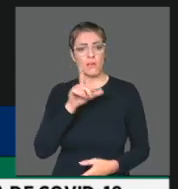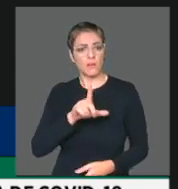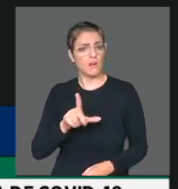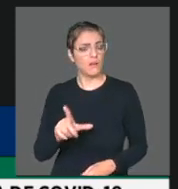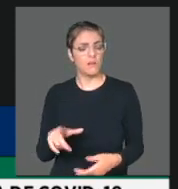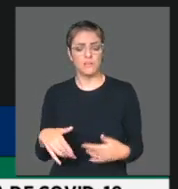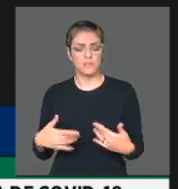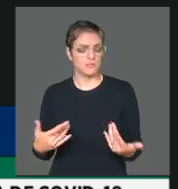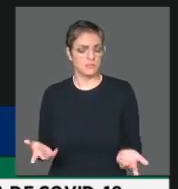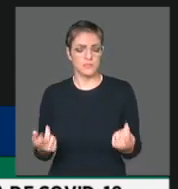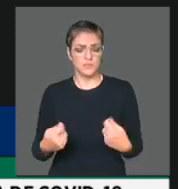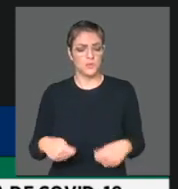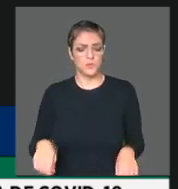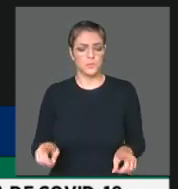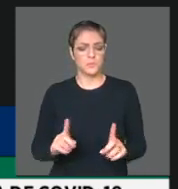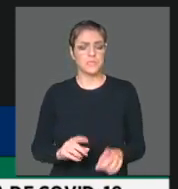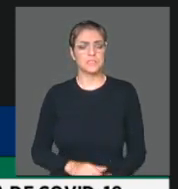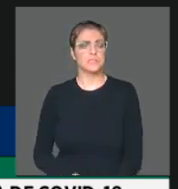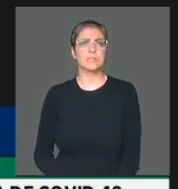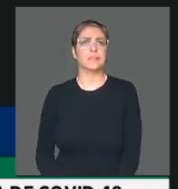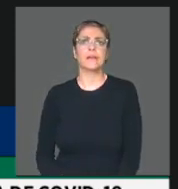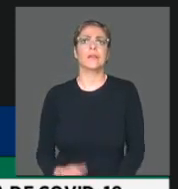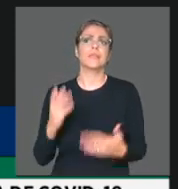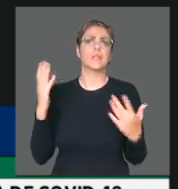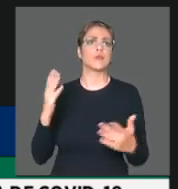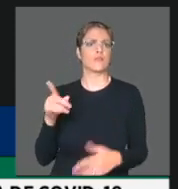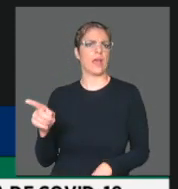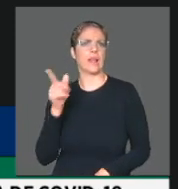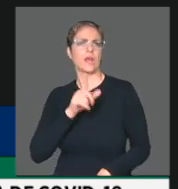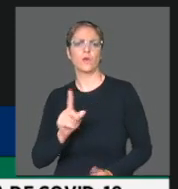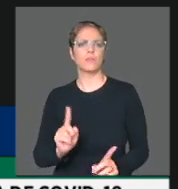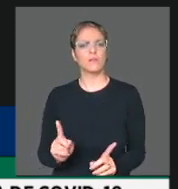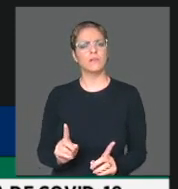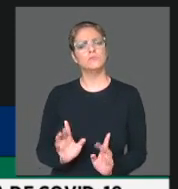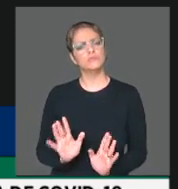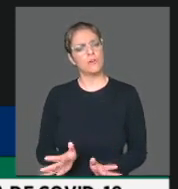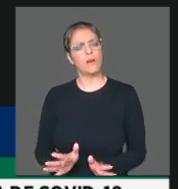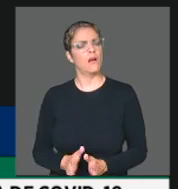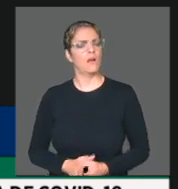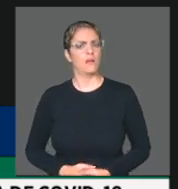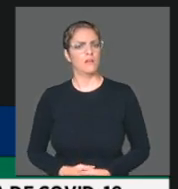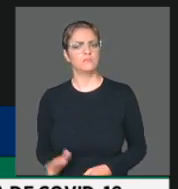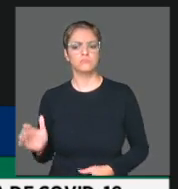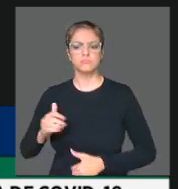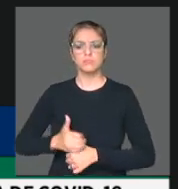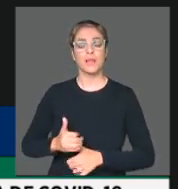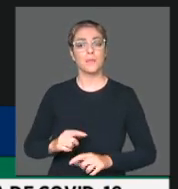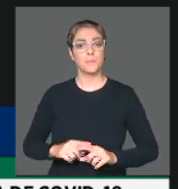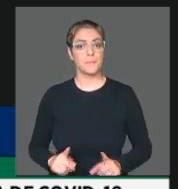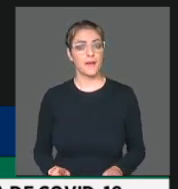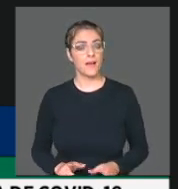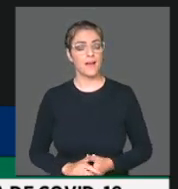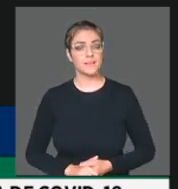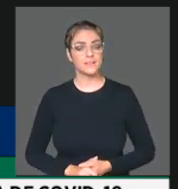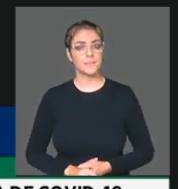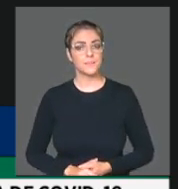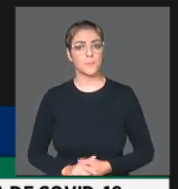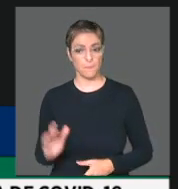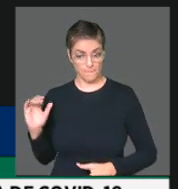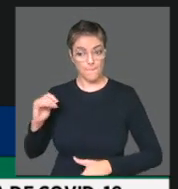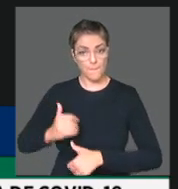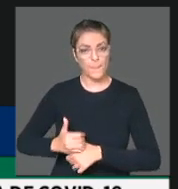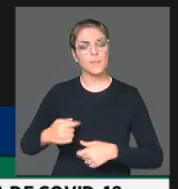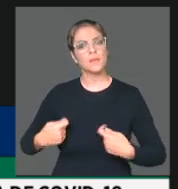atos do presidente questiona que ele ganhou a eleição. Mas uma pessoa, quando ganha a eleição no país, senhoras e senhores deputados, tem que cumprir